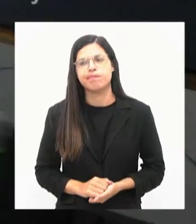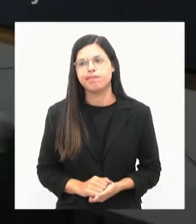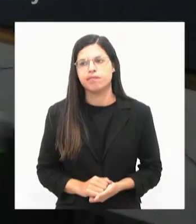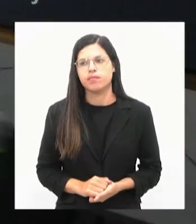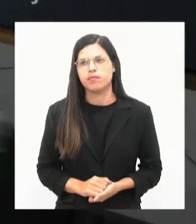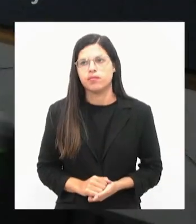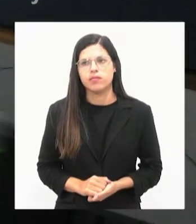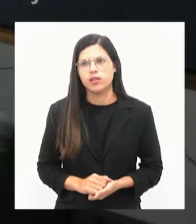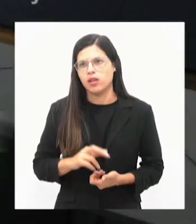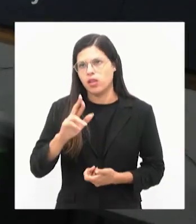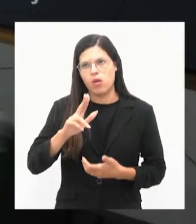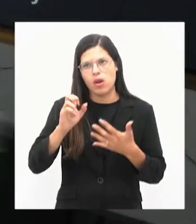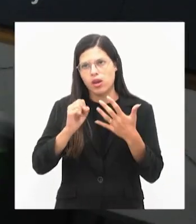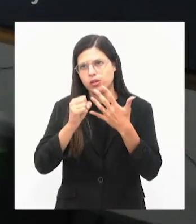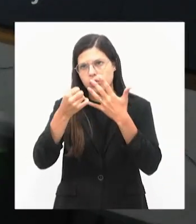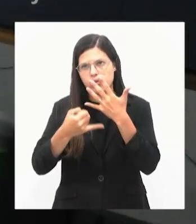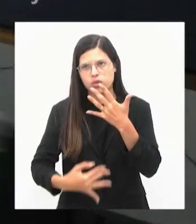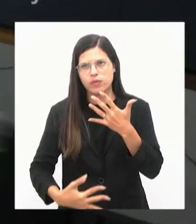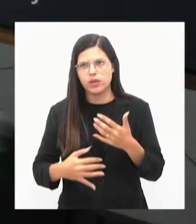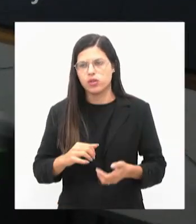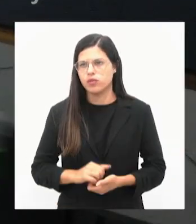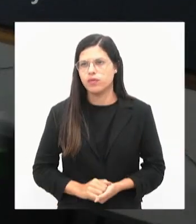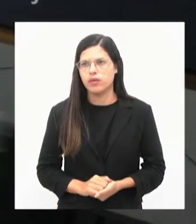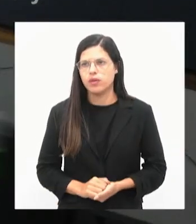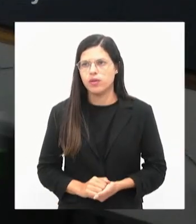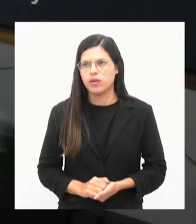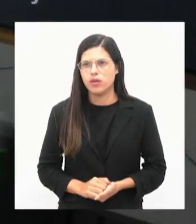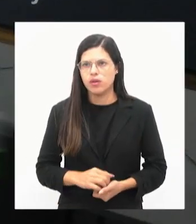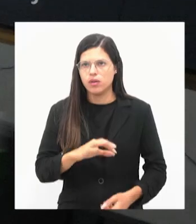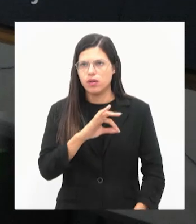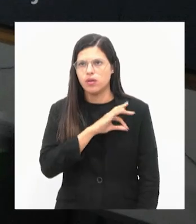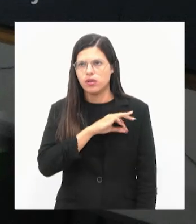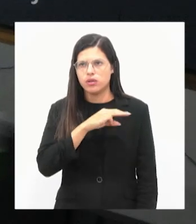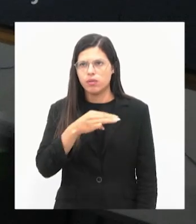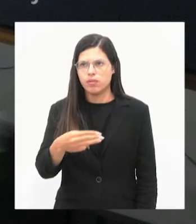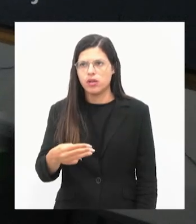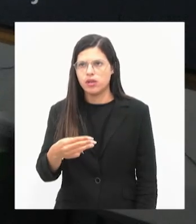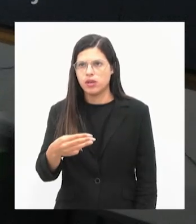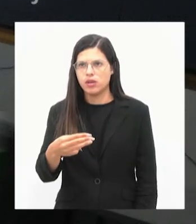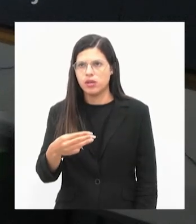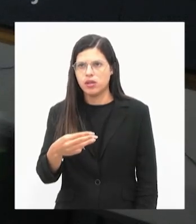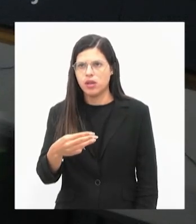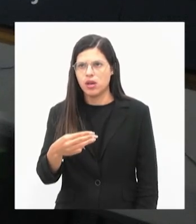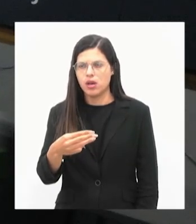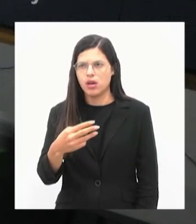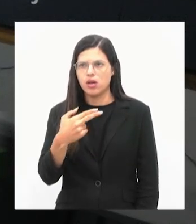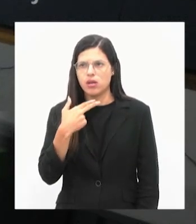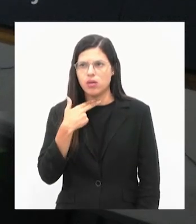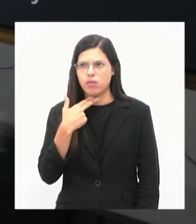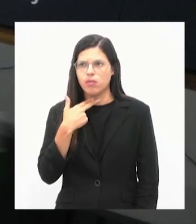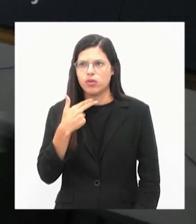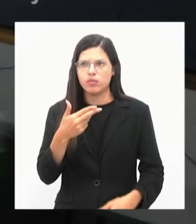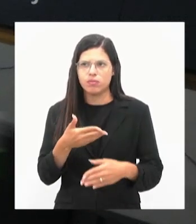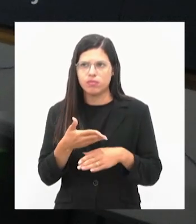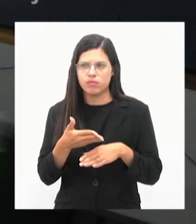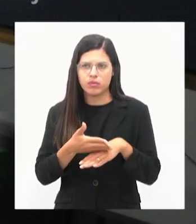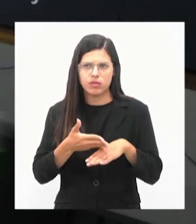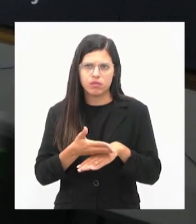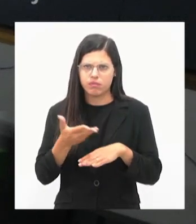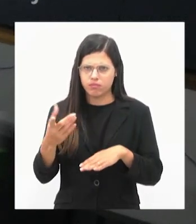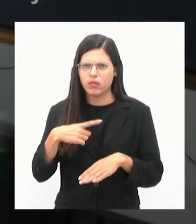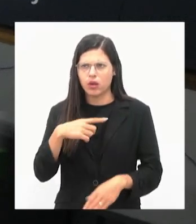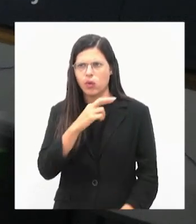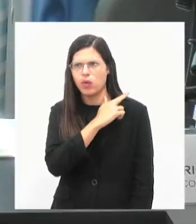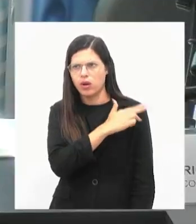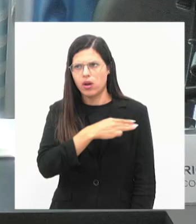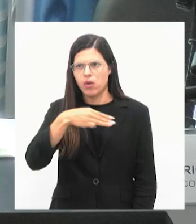Não é justificativo. Desculpa. Polícia Militar não pôde estar aqui o Coronel Menezes, está aqui o Coronel Luciano. Assim como foi o Detran, enfim, todos